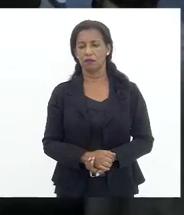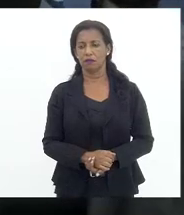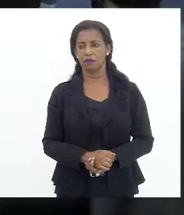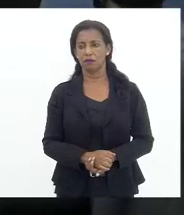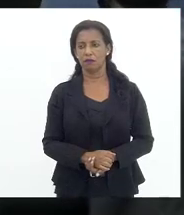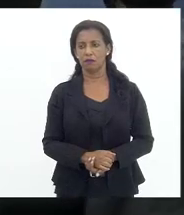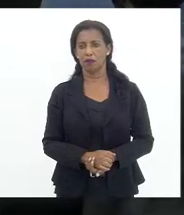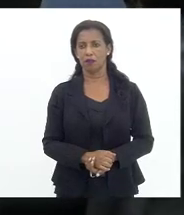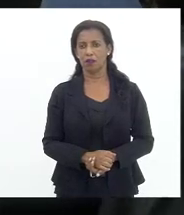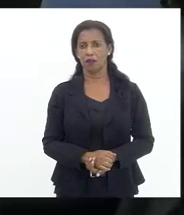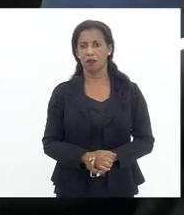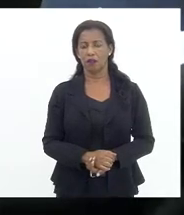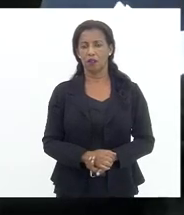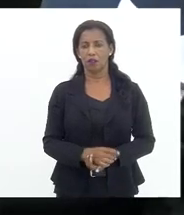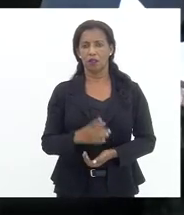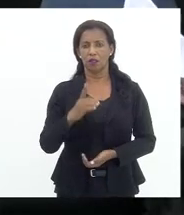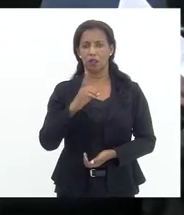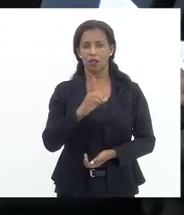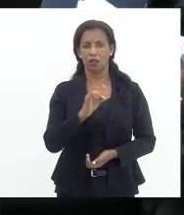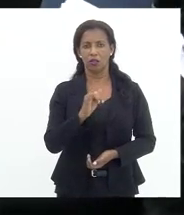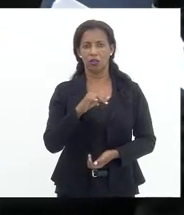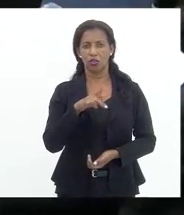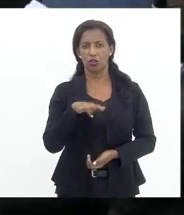Deputado Dionísio Lins.